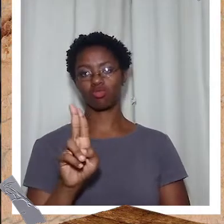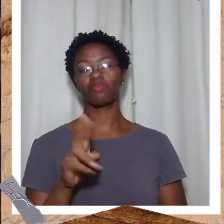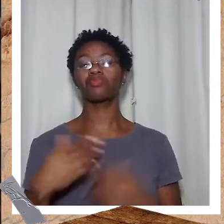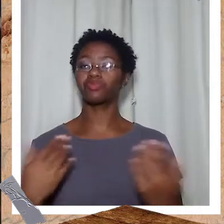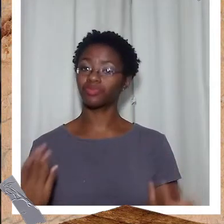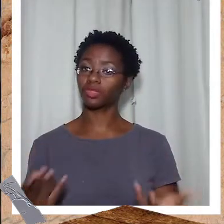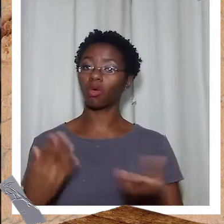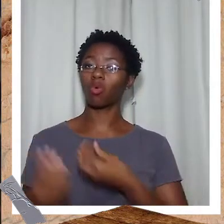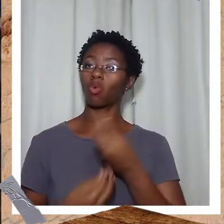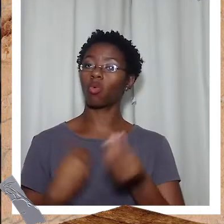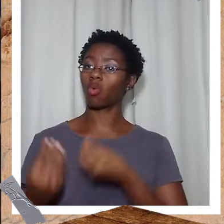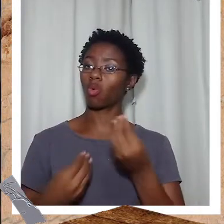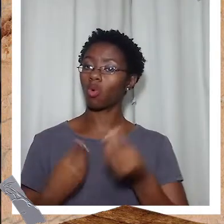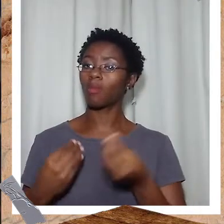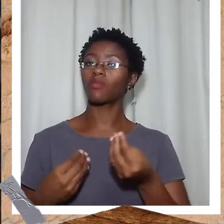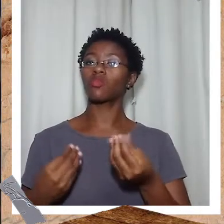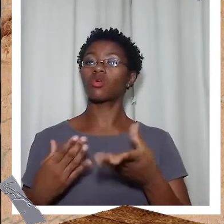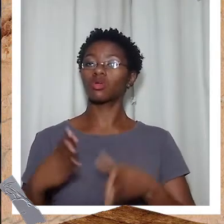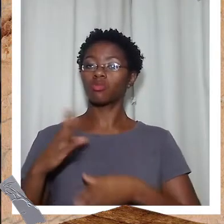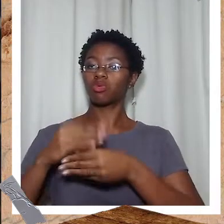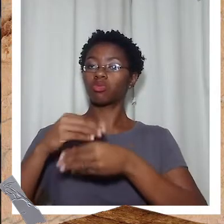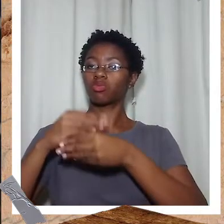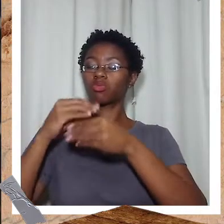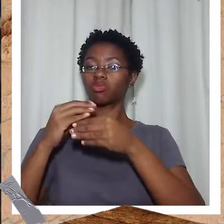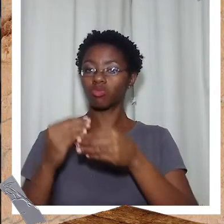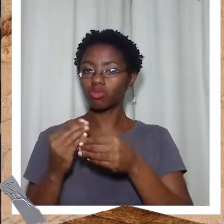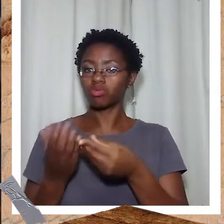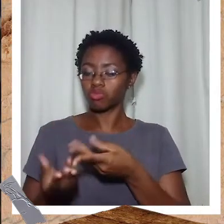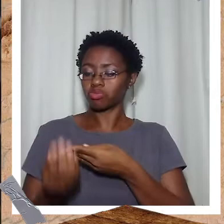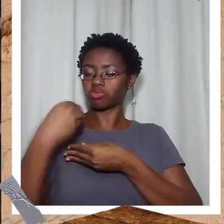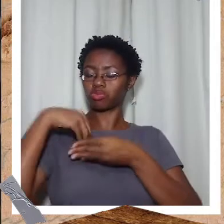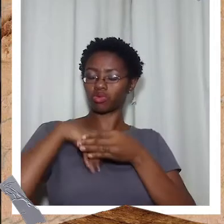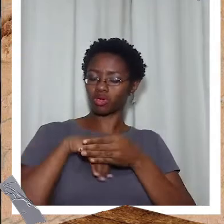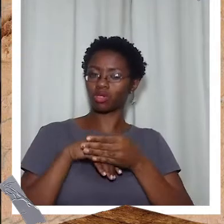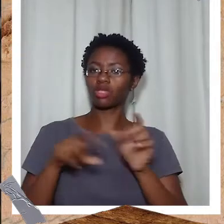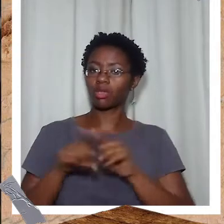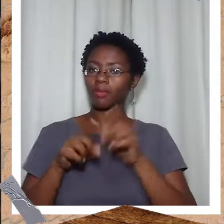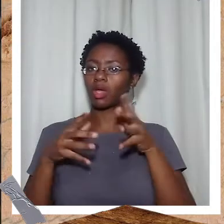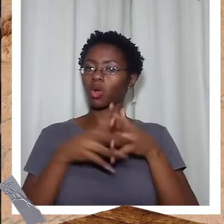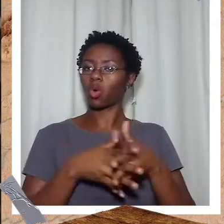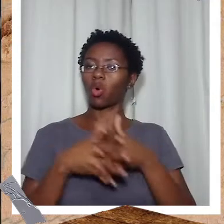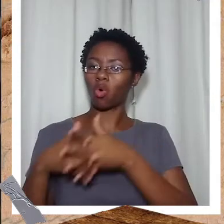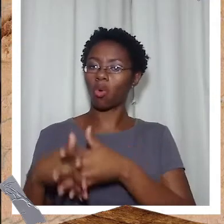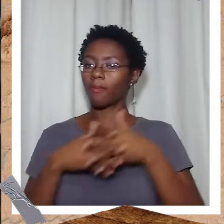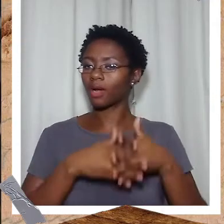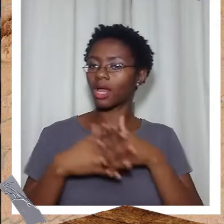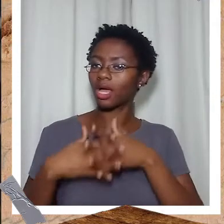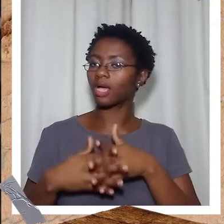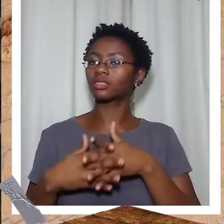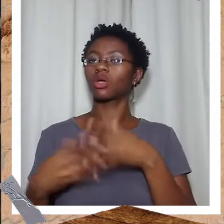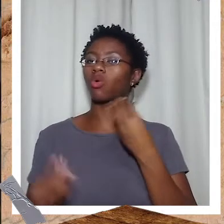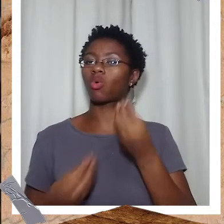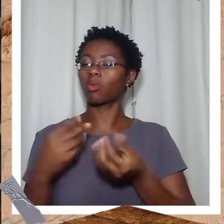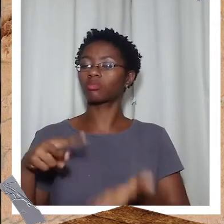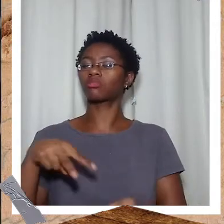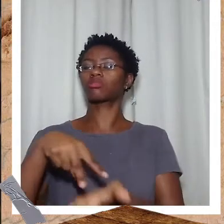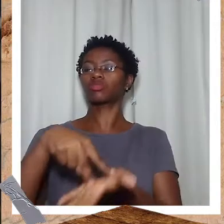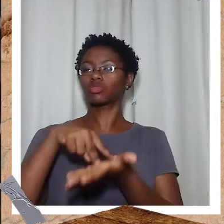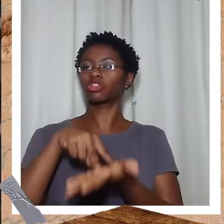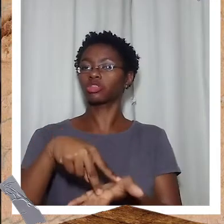construção subjetiva, complexa, e, ao mesmo tempo, esse protagonismo de Carolina foi recebido